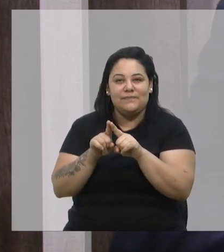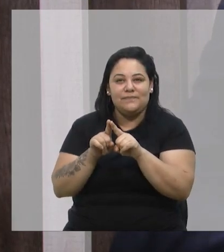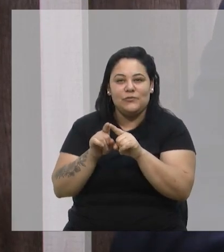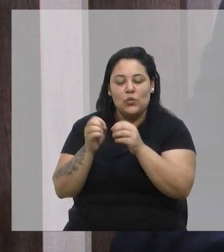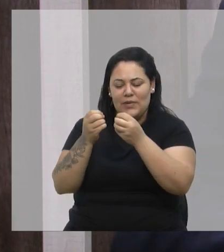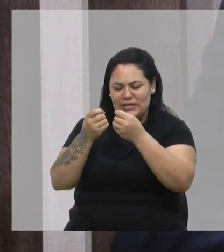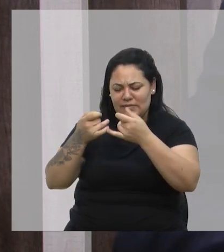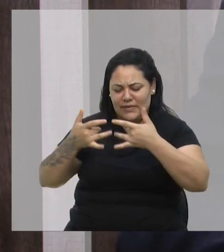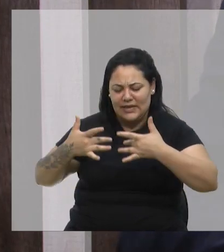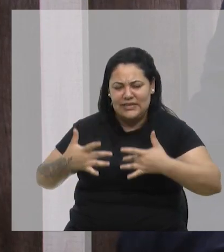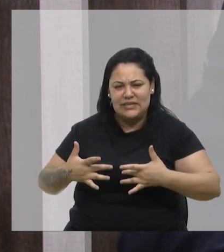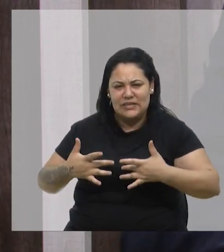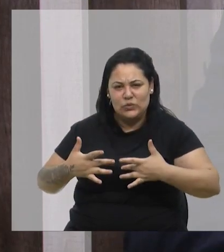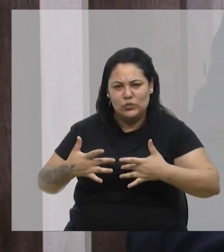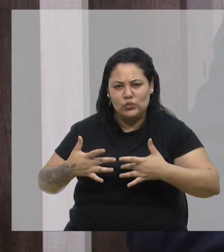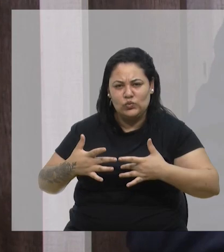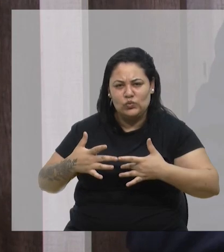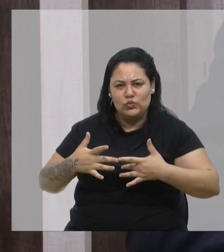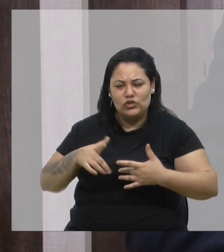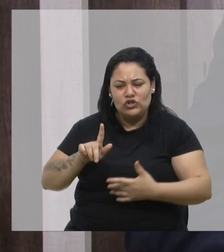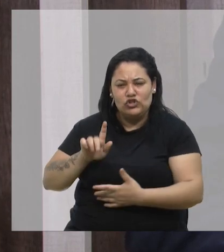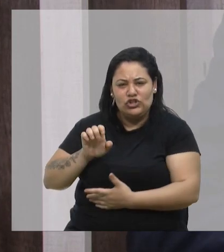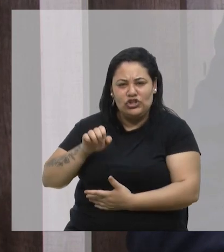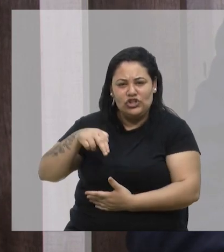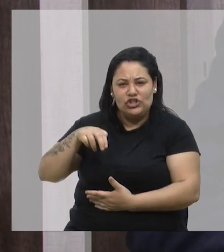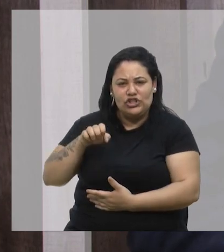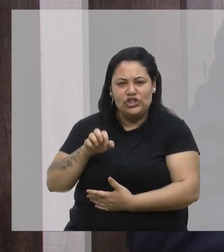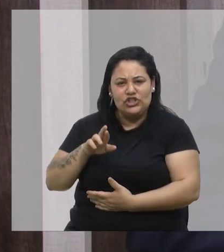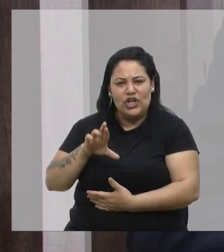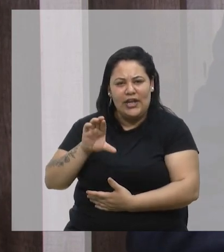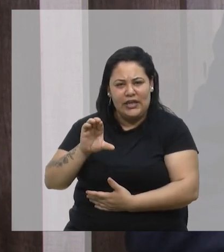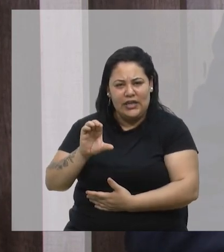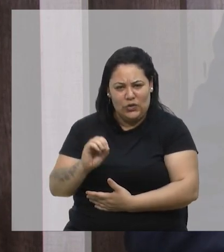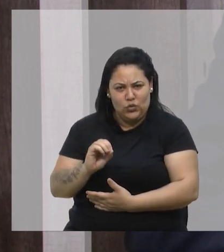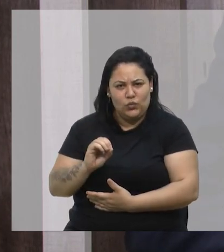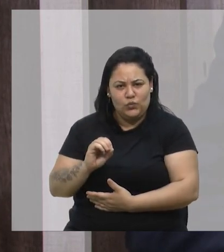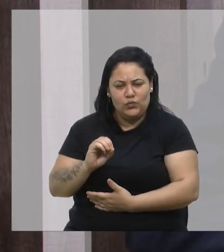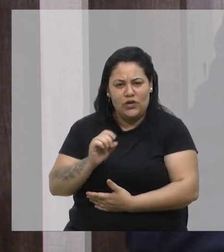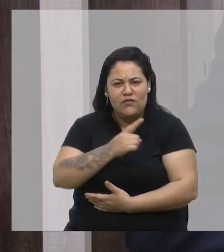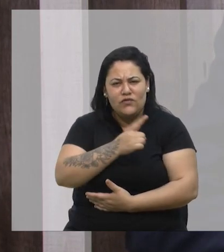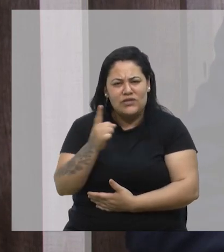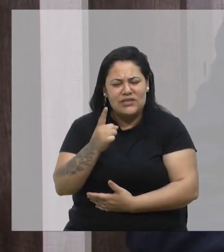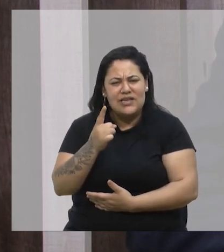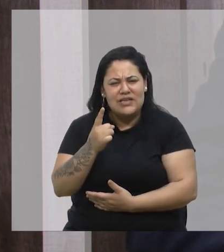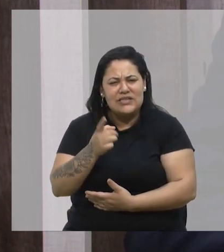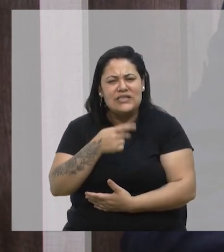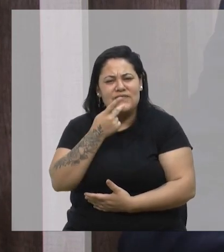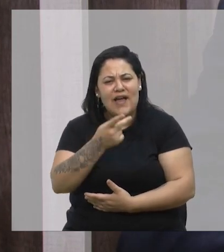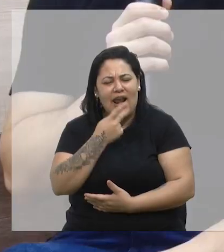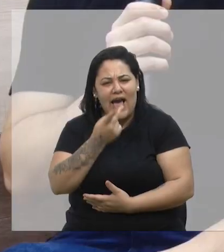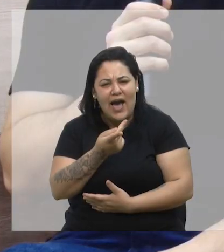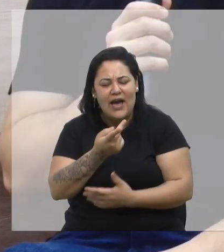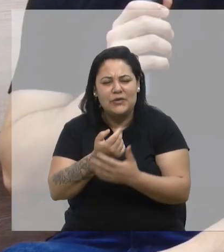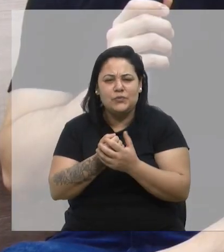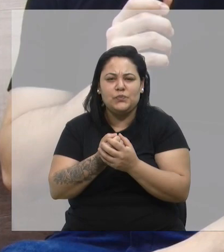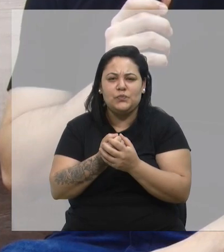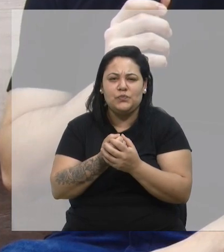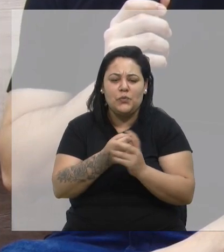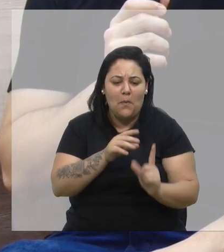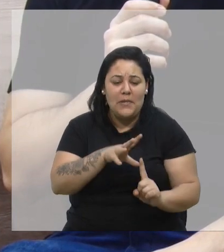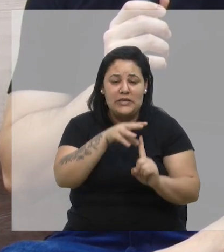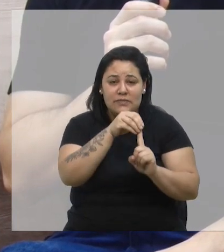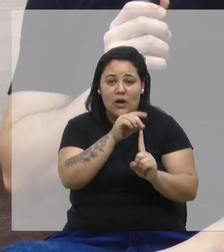uma classificação de gênero dos quadrinhos. Vocês mesmos destacavam quando nós